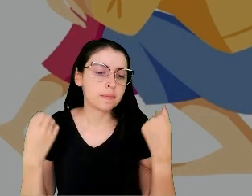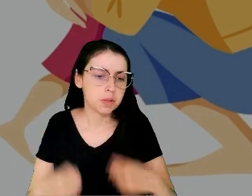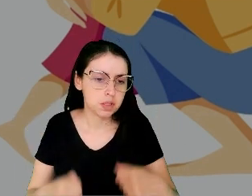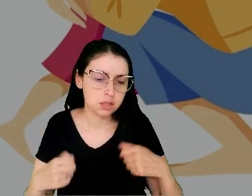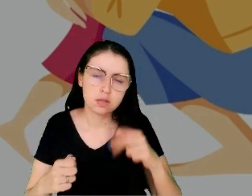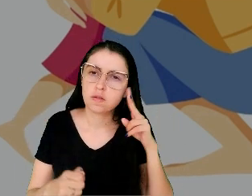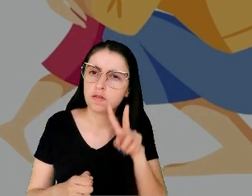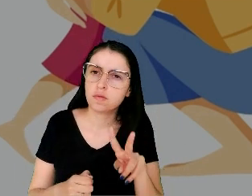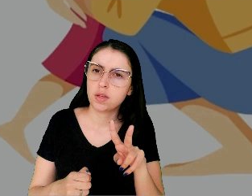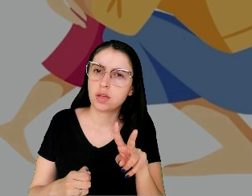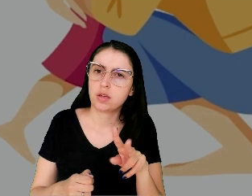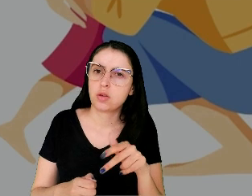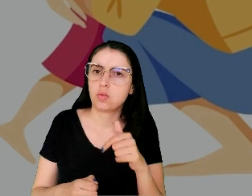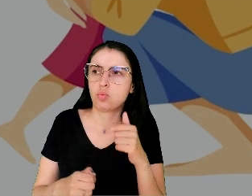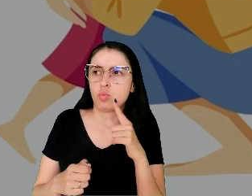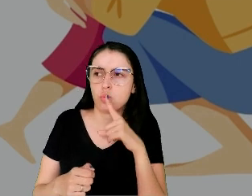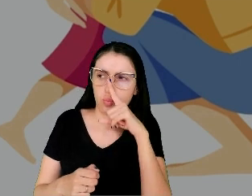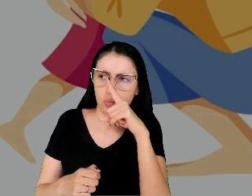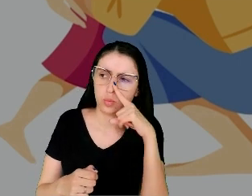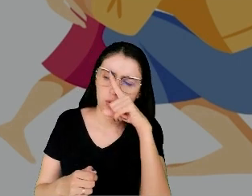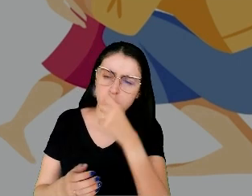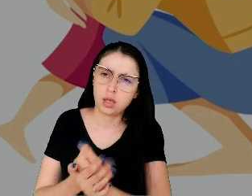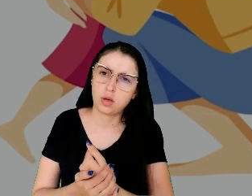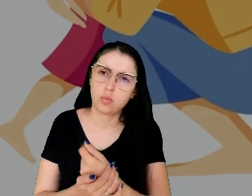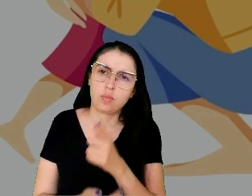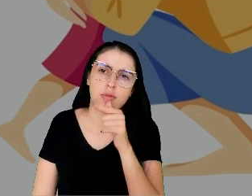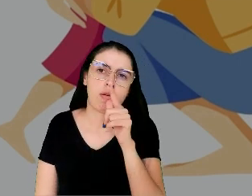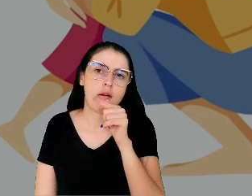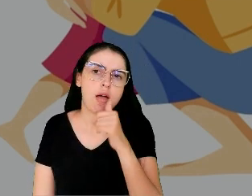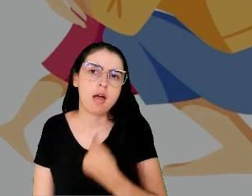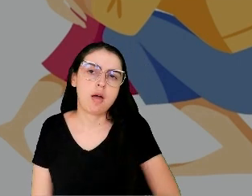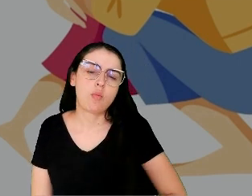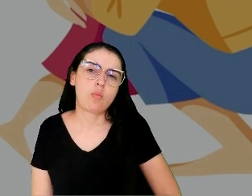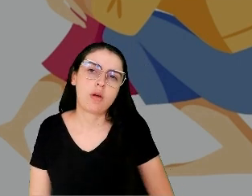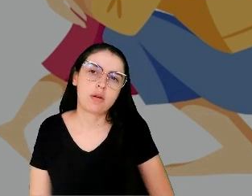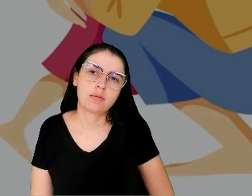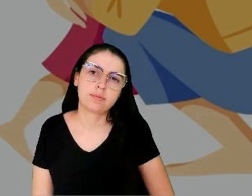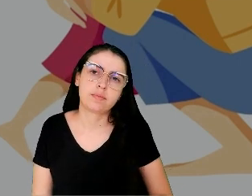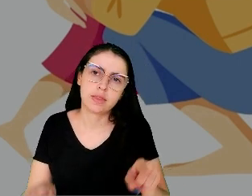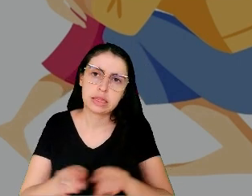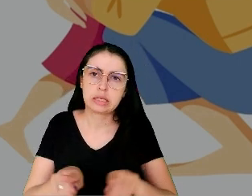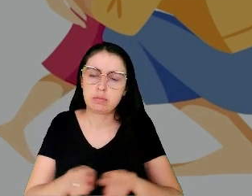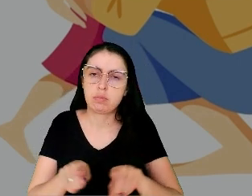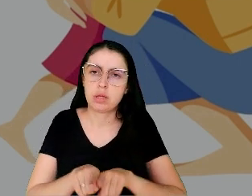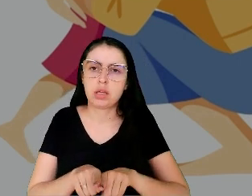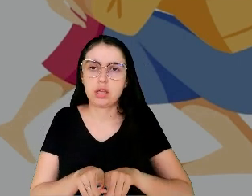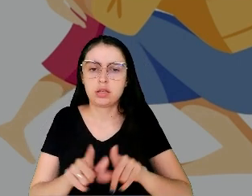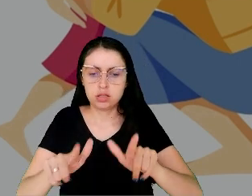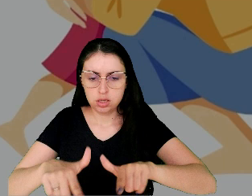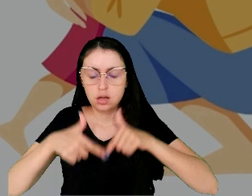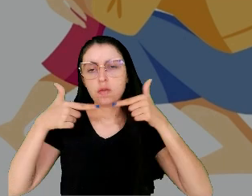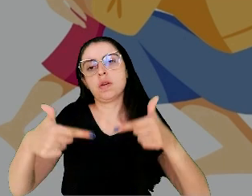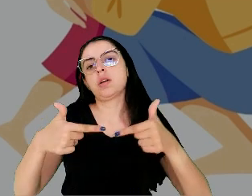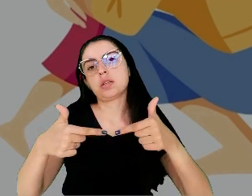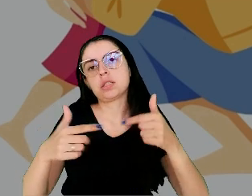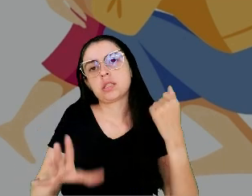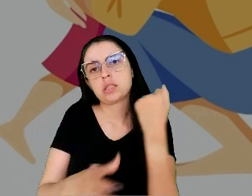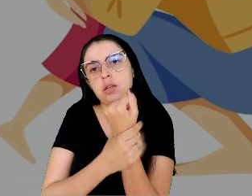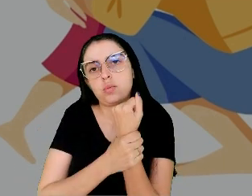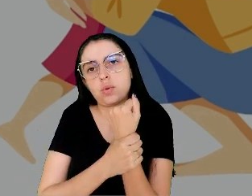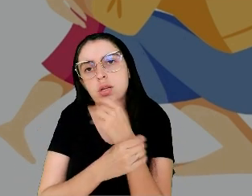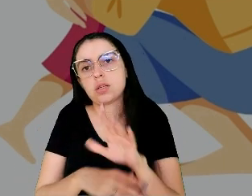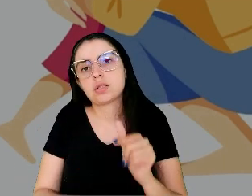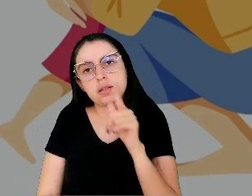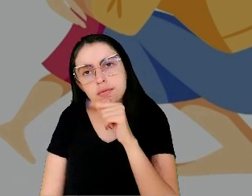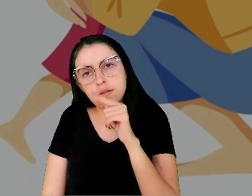olhar para os riscos que estão na água de beber e também enfatizar a segurança da